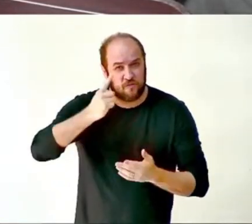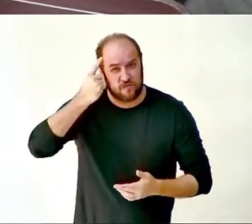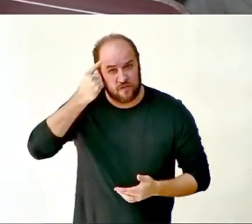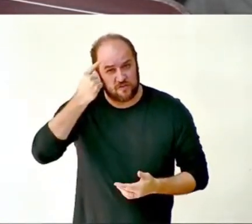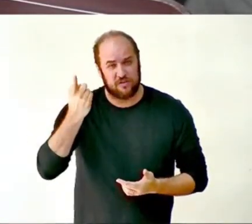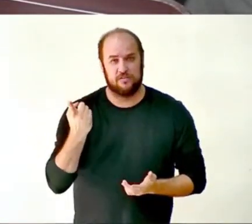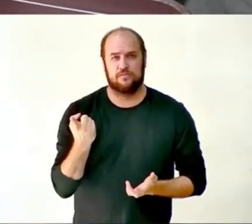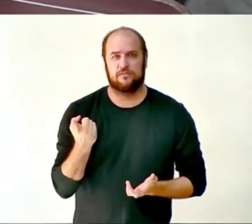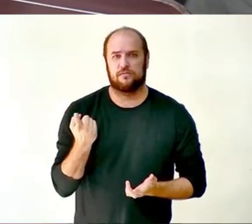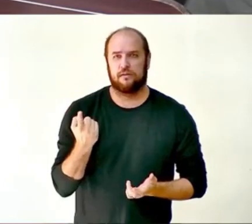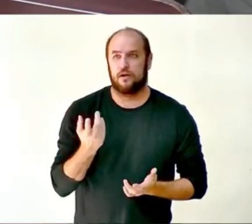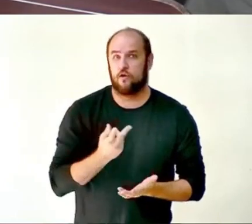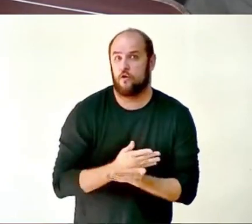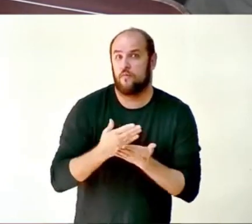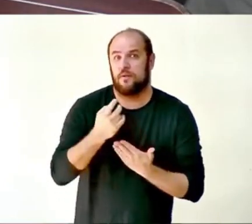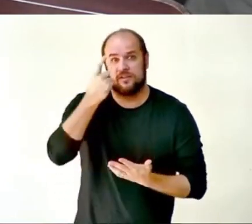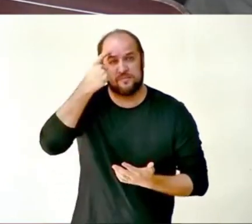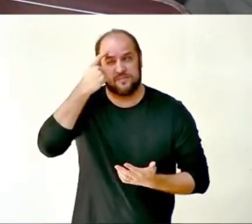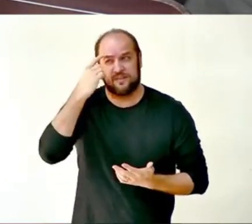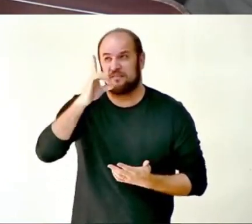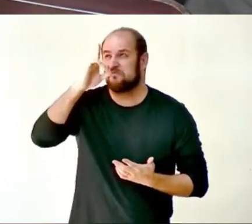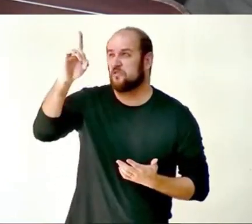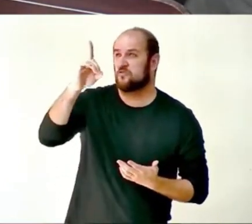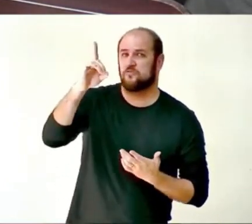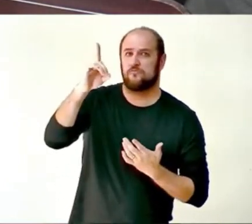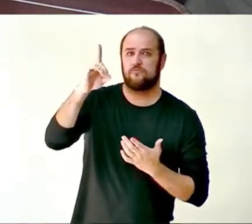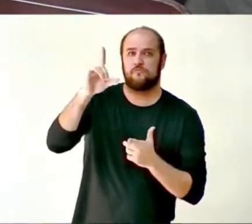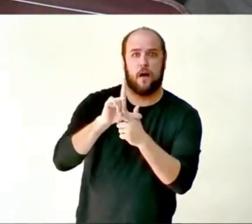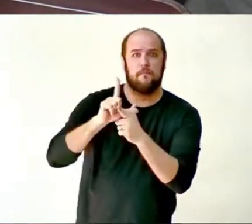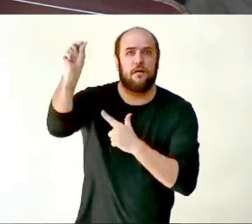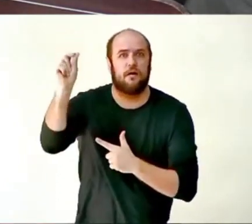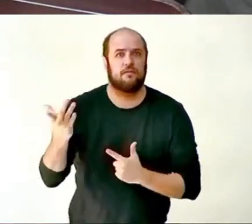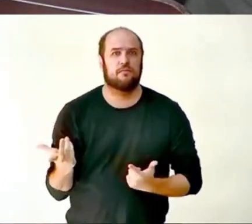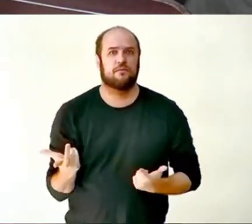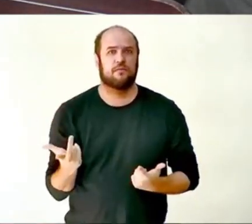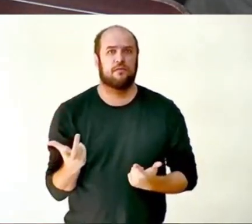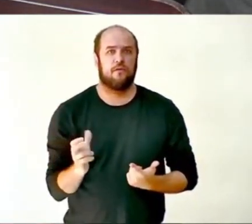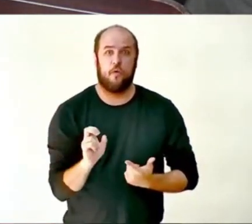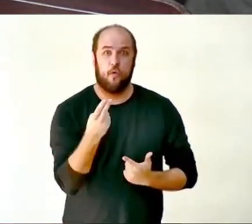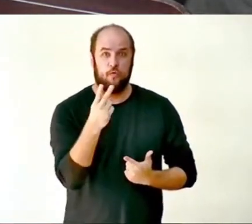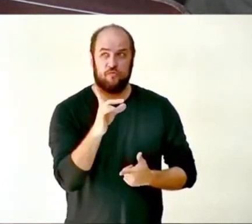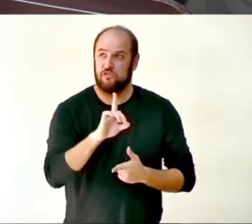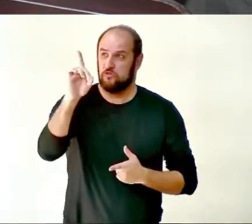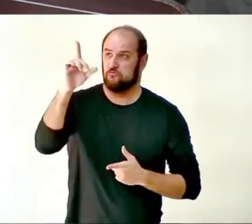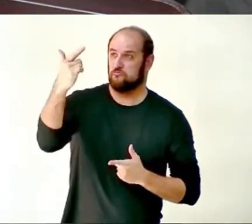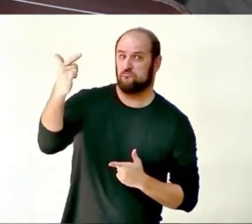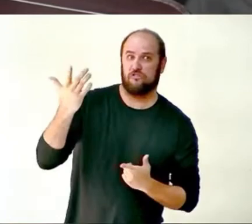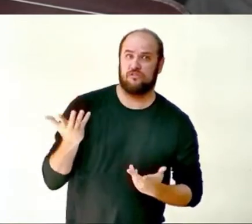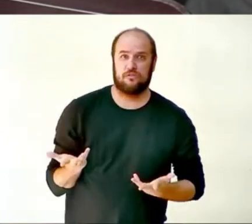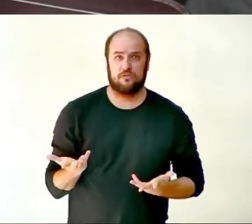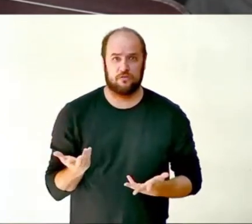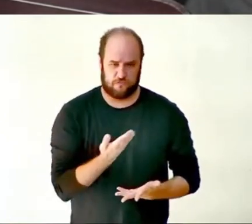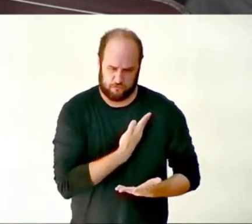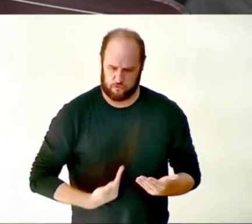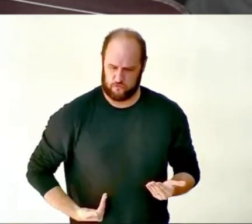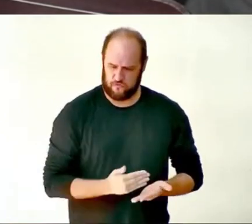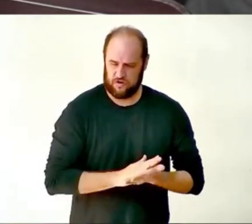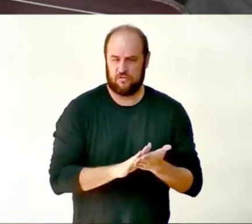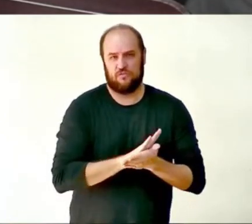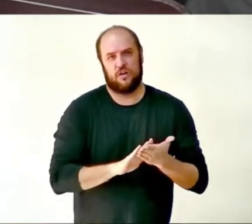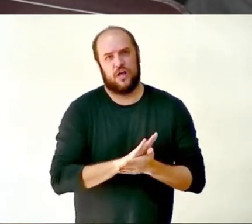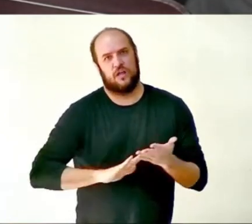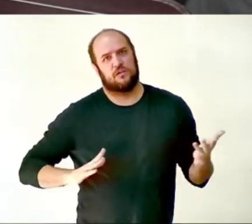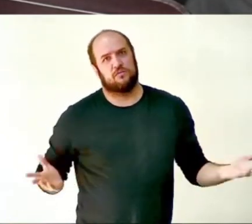existe, ou que Deus se perdeu. Que mundo é esse que Deus criou, que parece que não tem governo nenhum, né? Aos